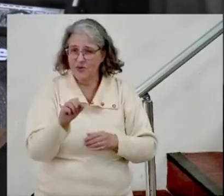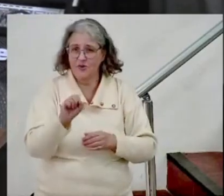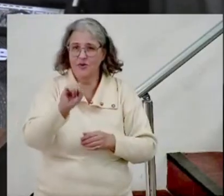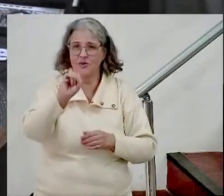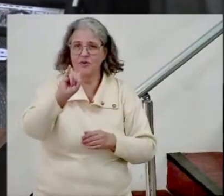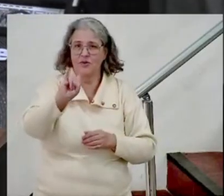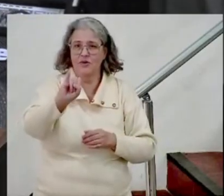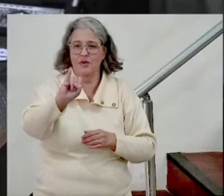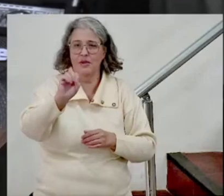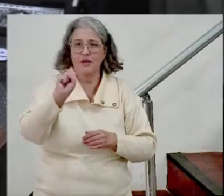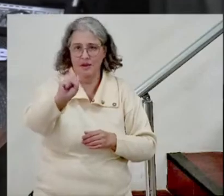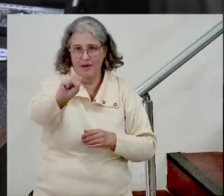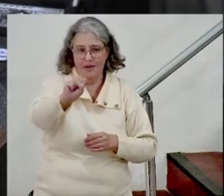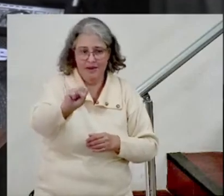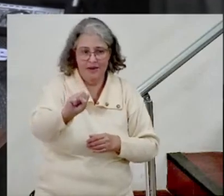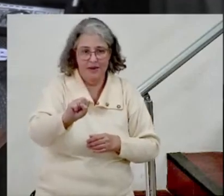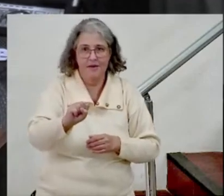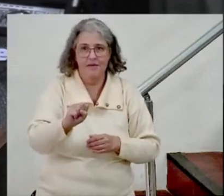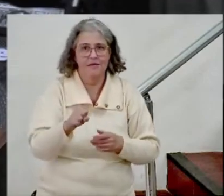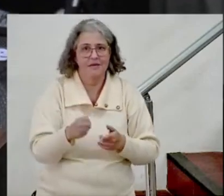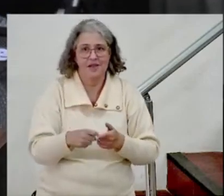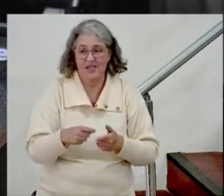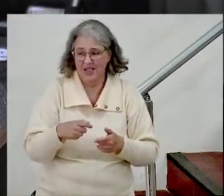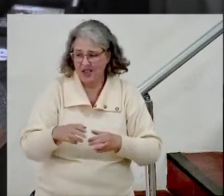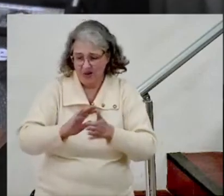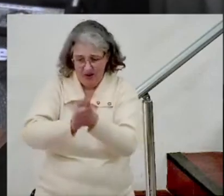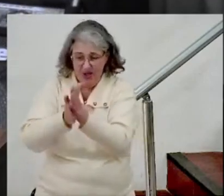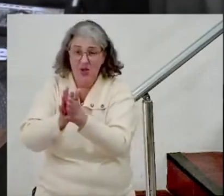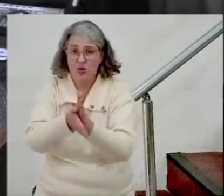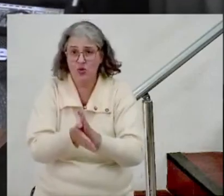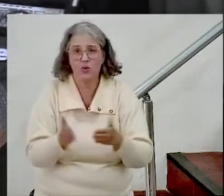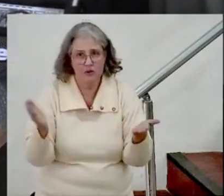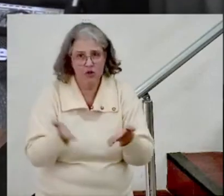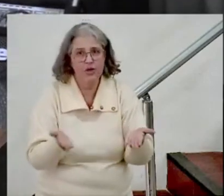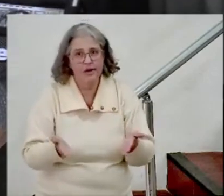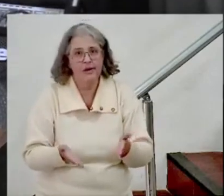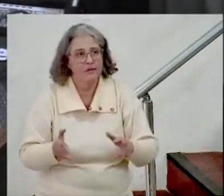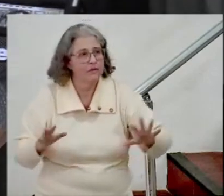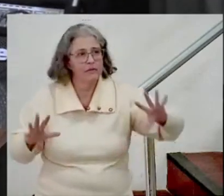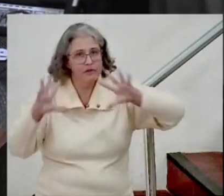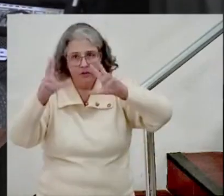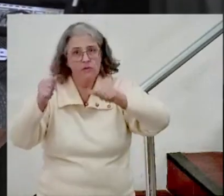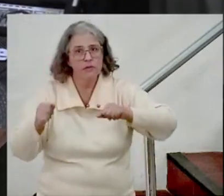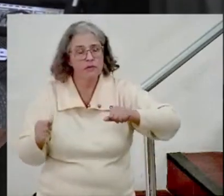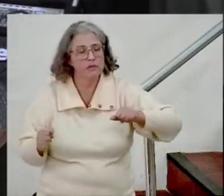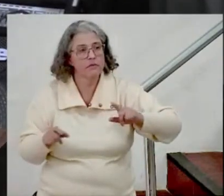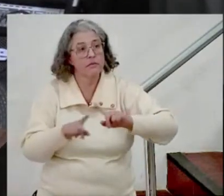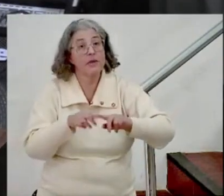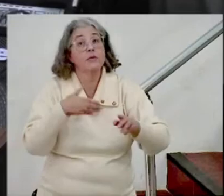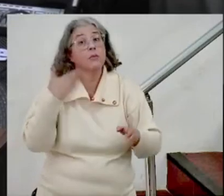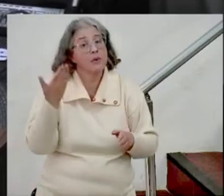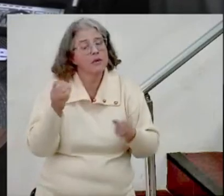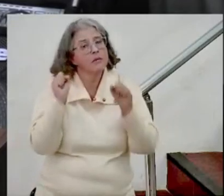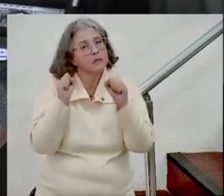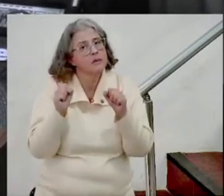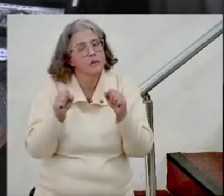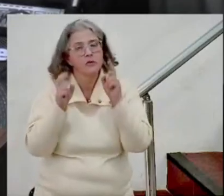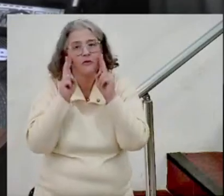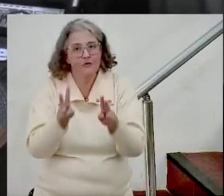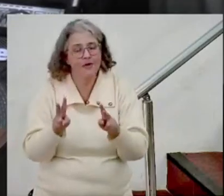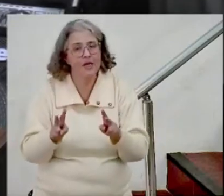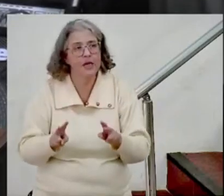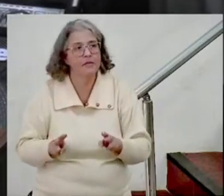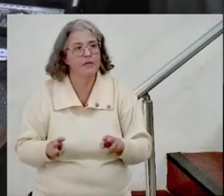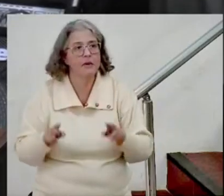2014. O local já não está mais ali tão fácil de ser localizado como antes. Mas quando era possível localizar pelas